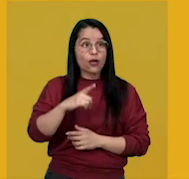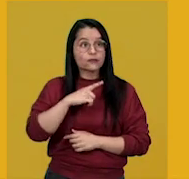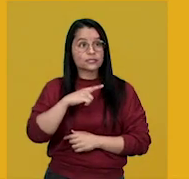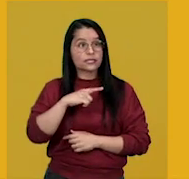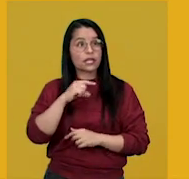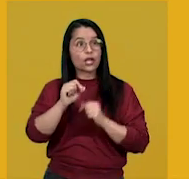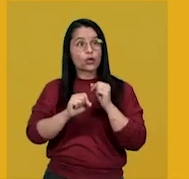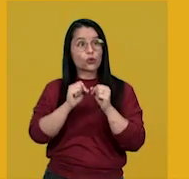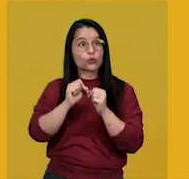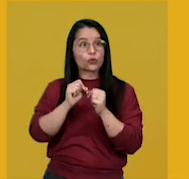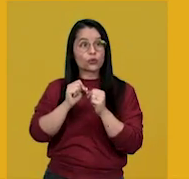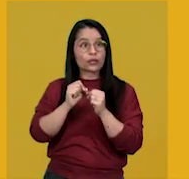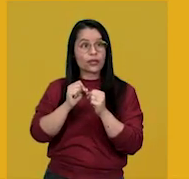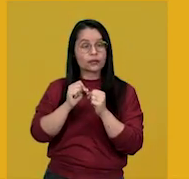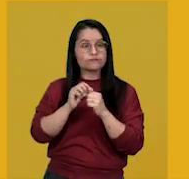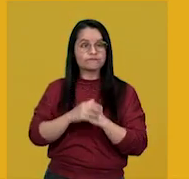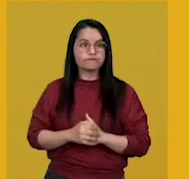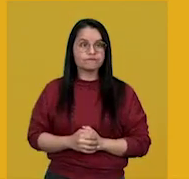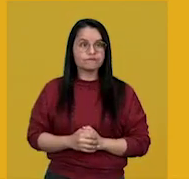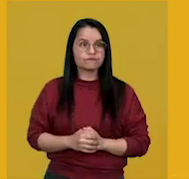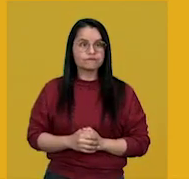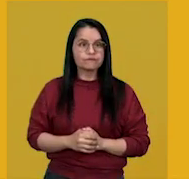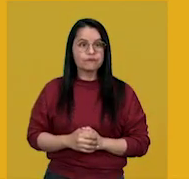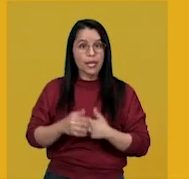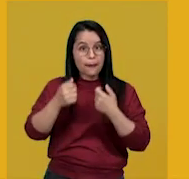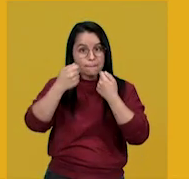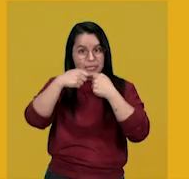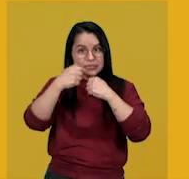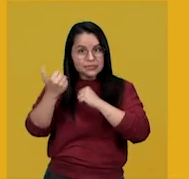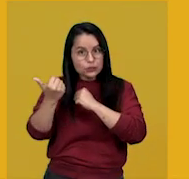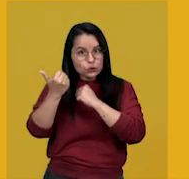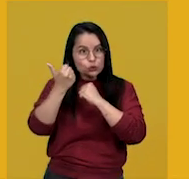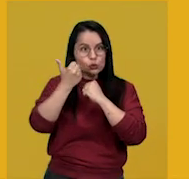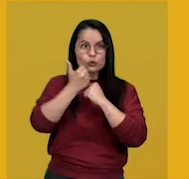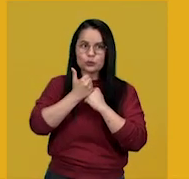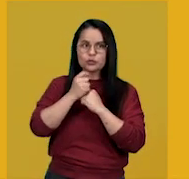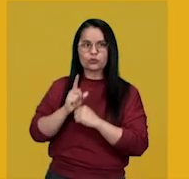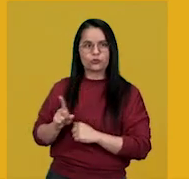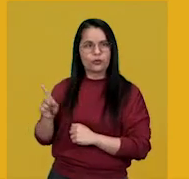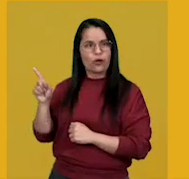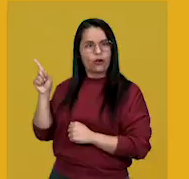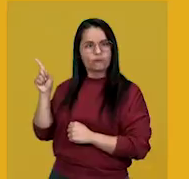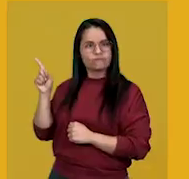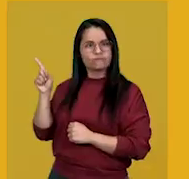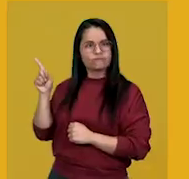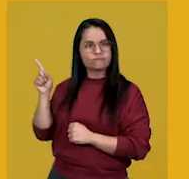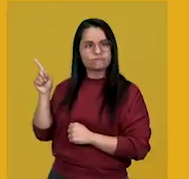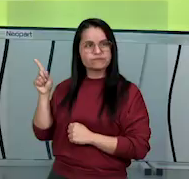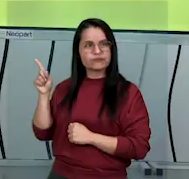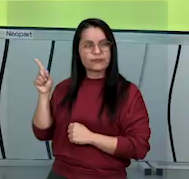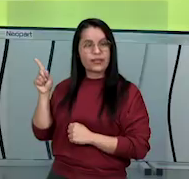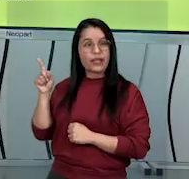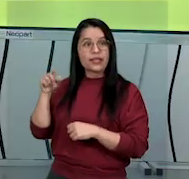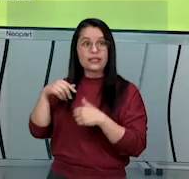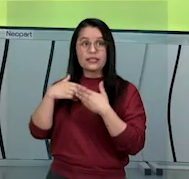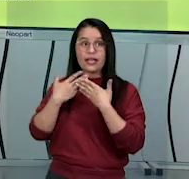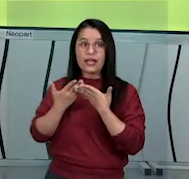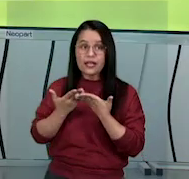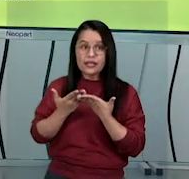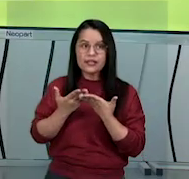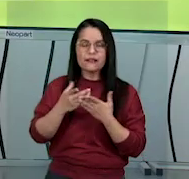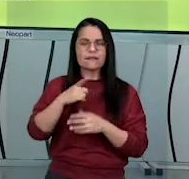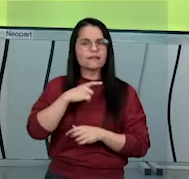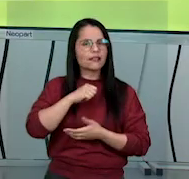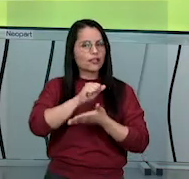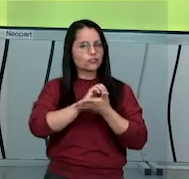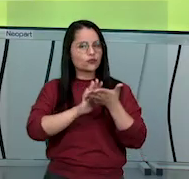tarefa de substituir aqui. E essa tarefa que deixou para você para o